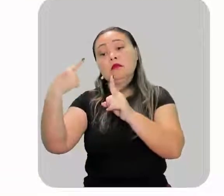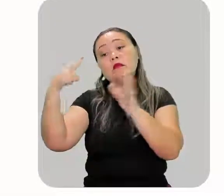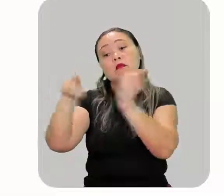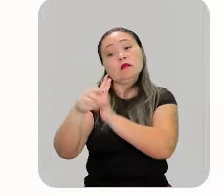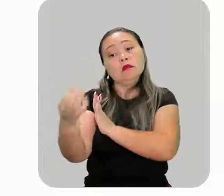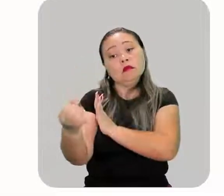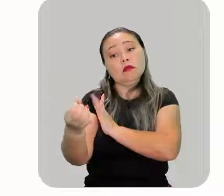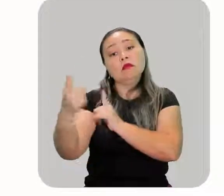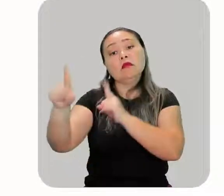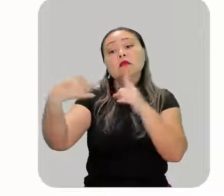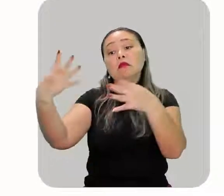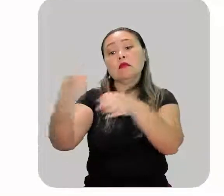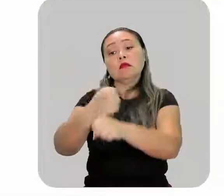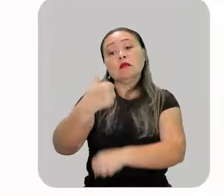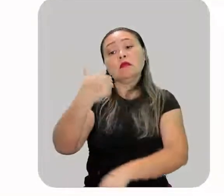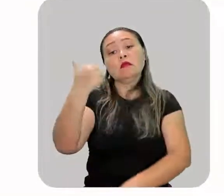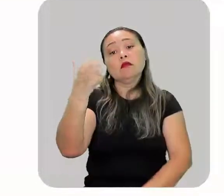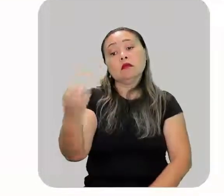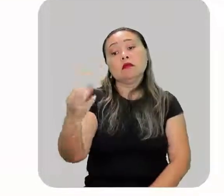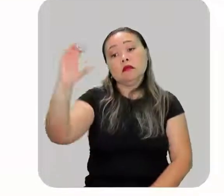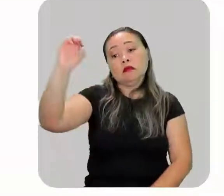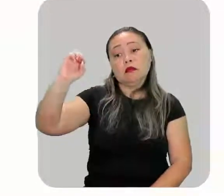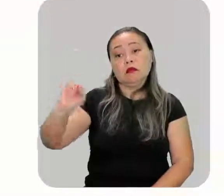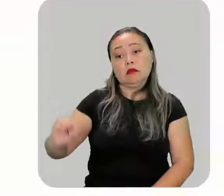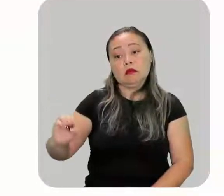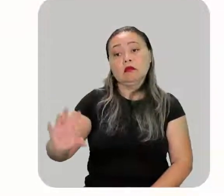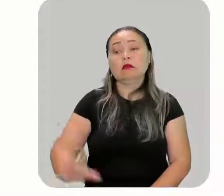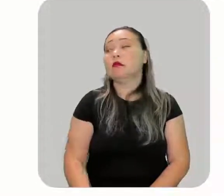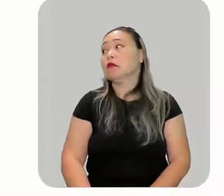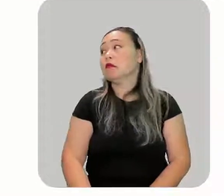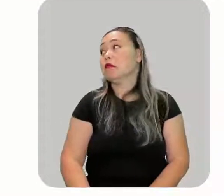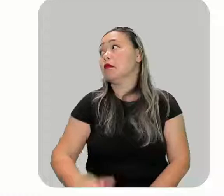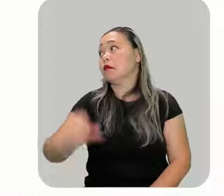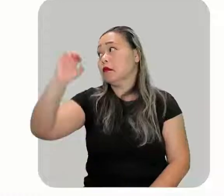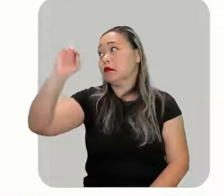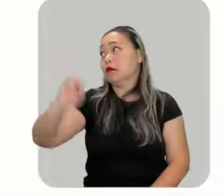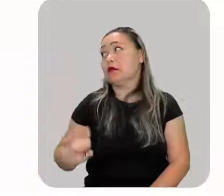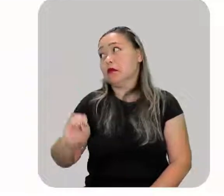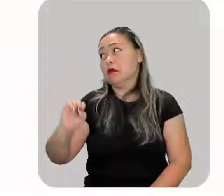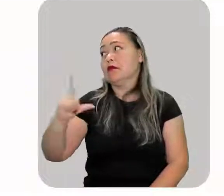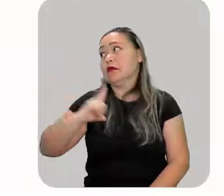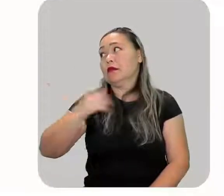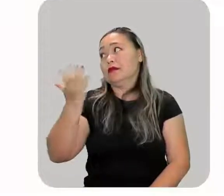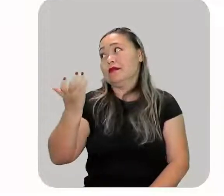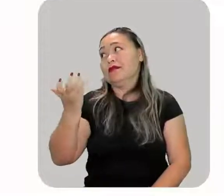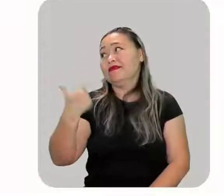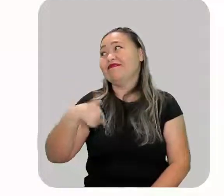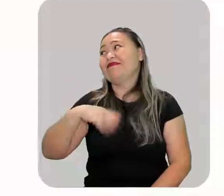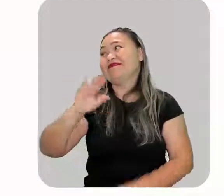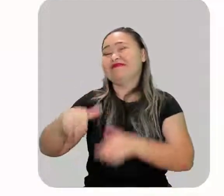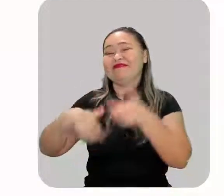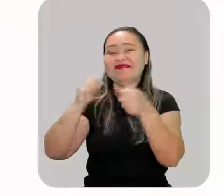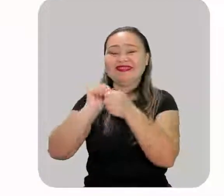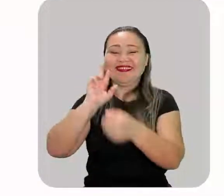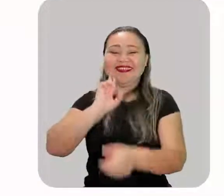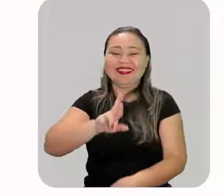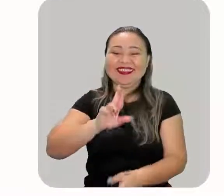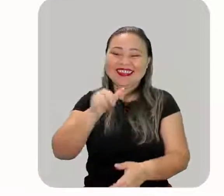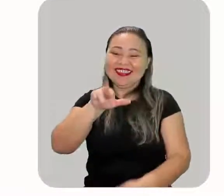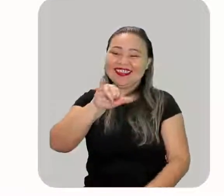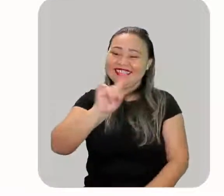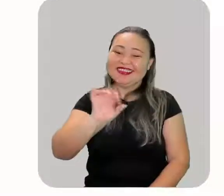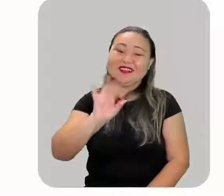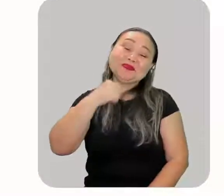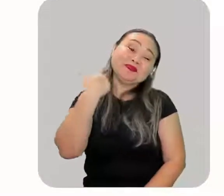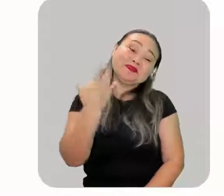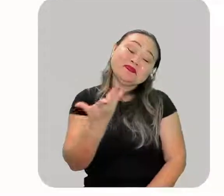6. Menos 6 com mais 6? Zero. Zerou, né? Tem que zerar, né? Porque a gente quer encontrar as raízes, né?